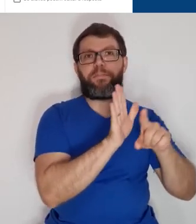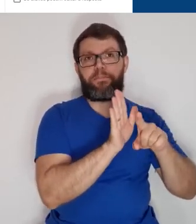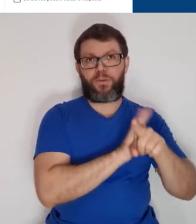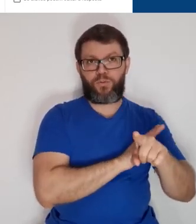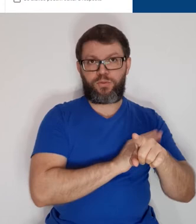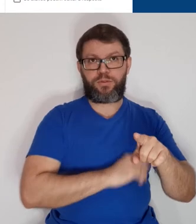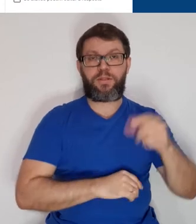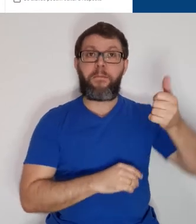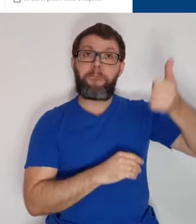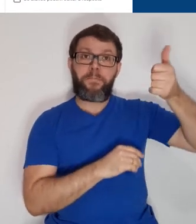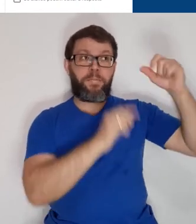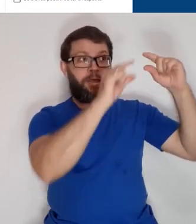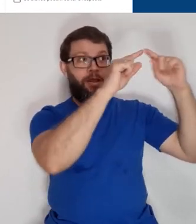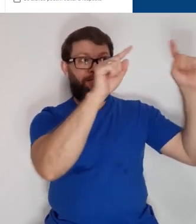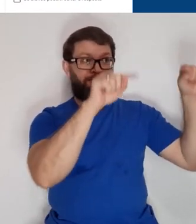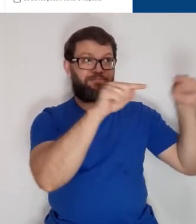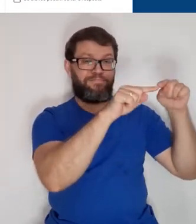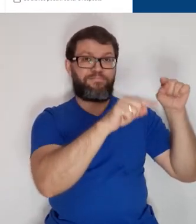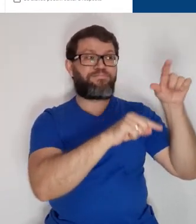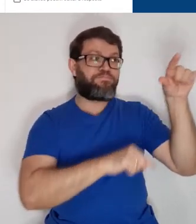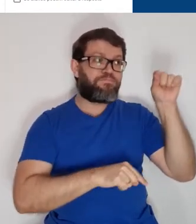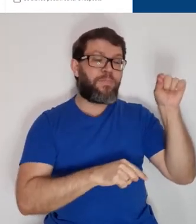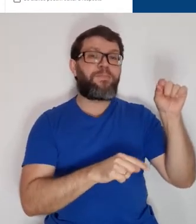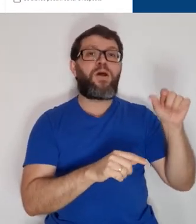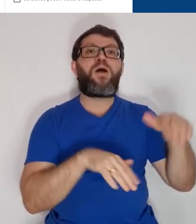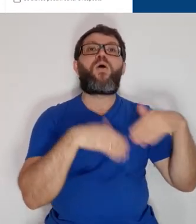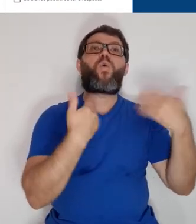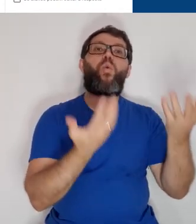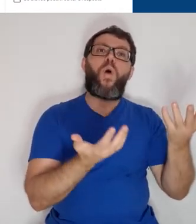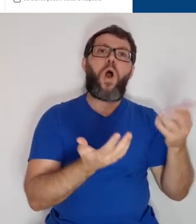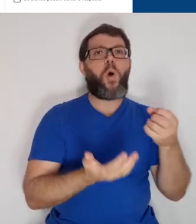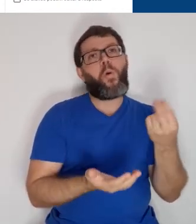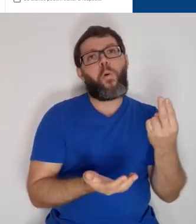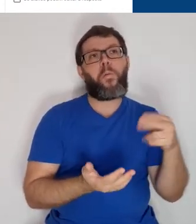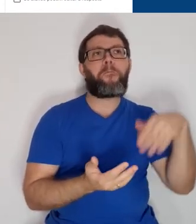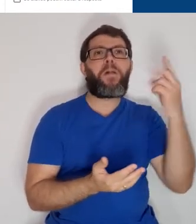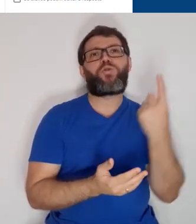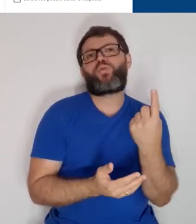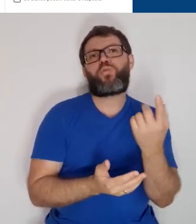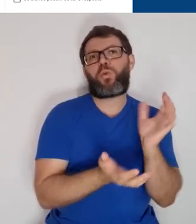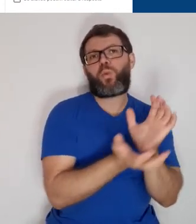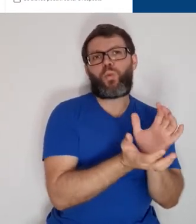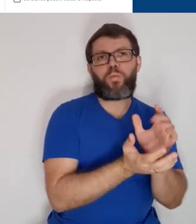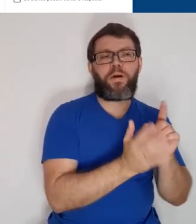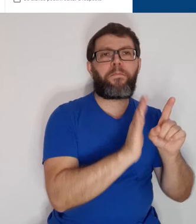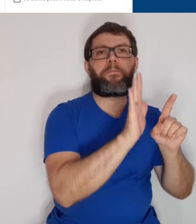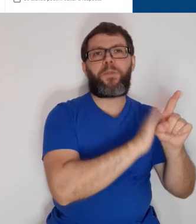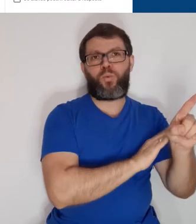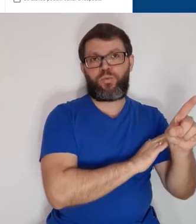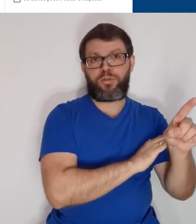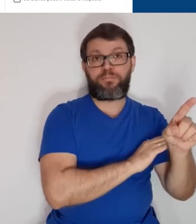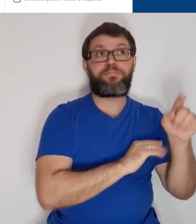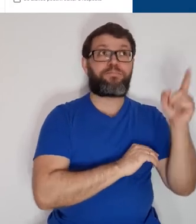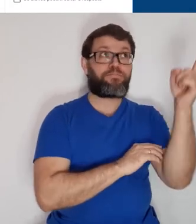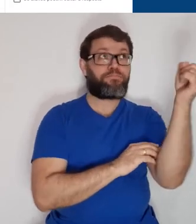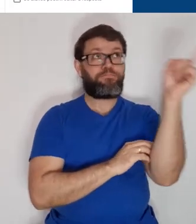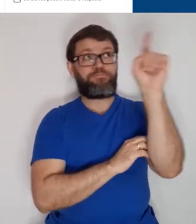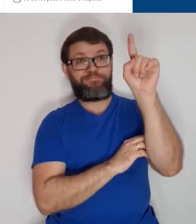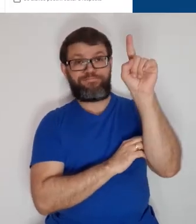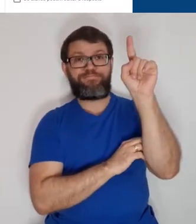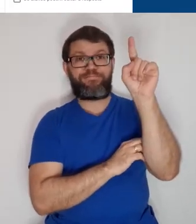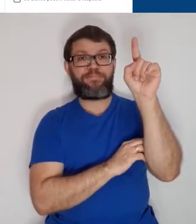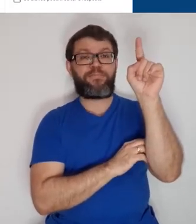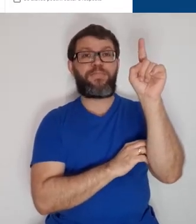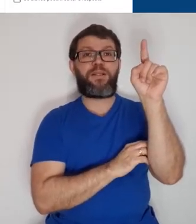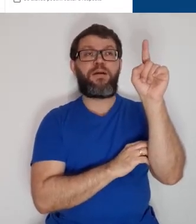envio dessa pergunta na primeira caixa de seleção escolhemos para qual ou quais turmas a pergunta será feita na